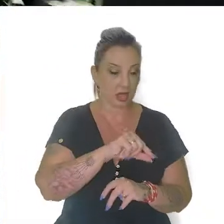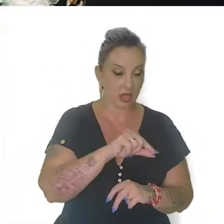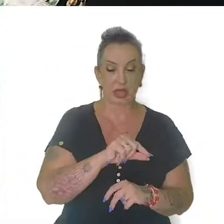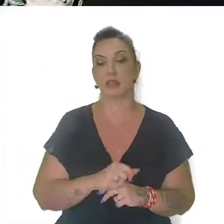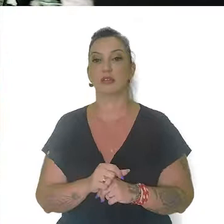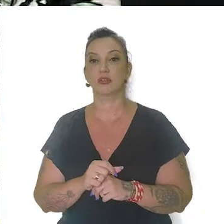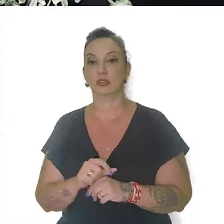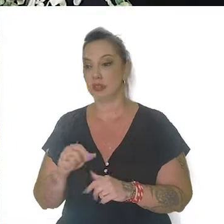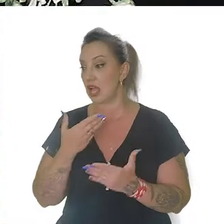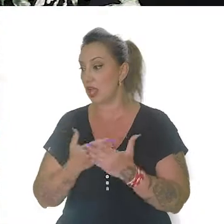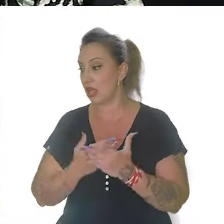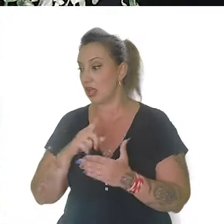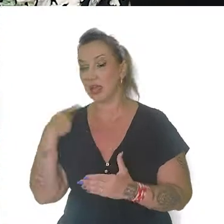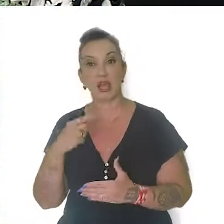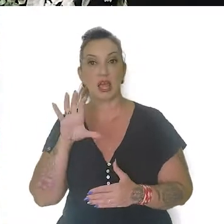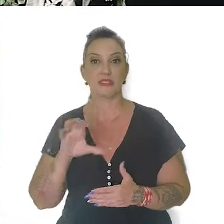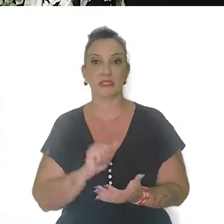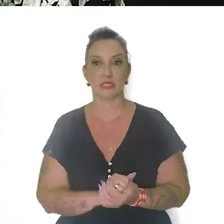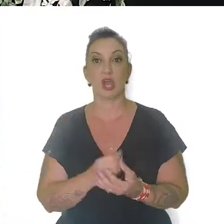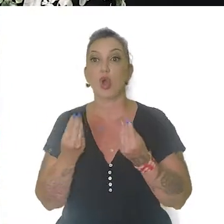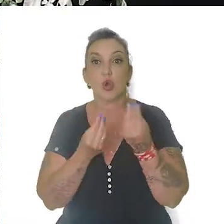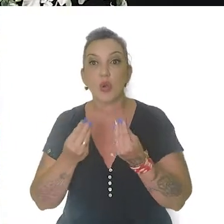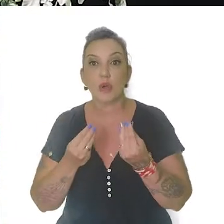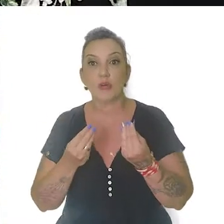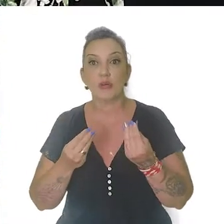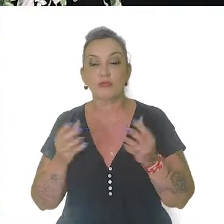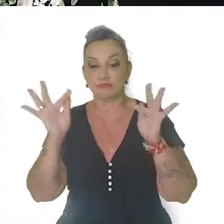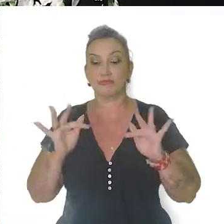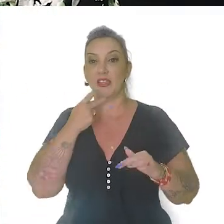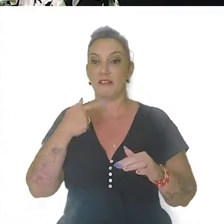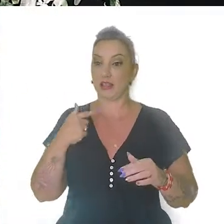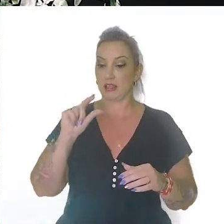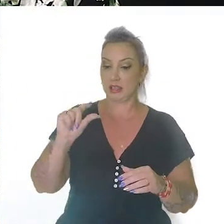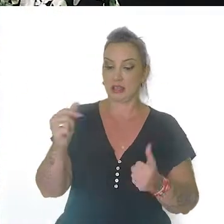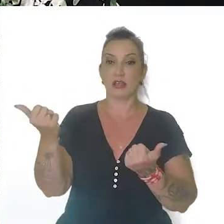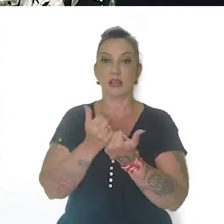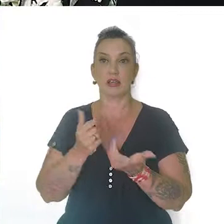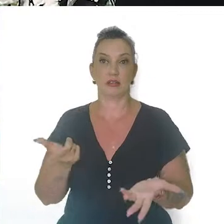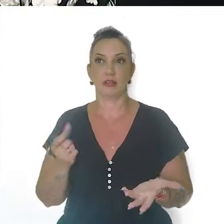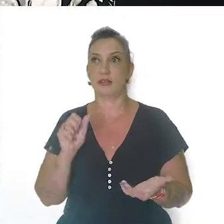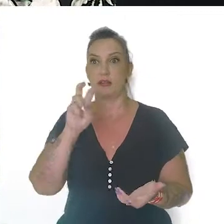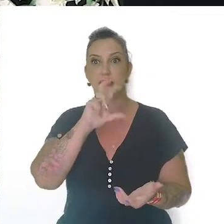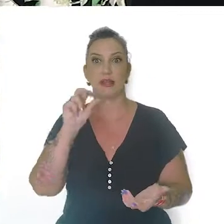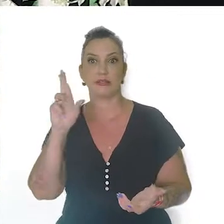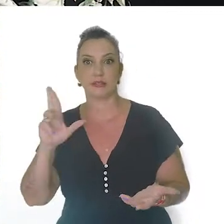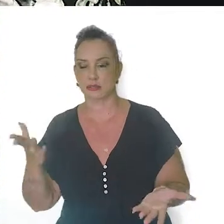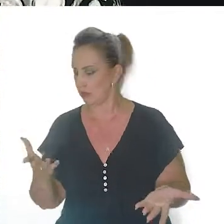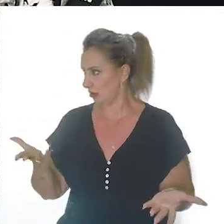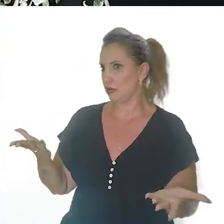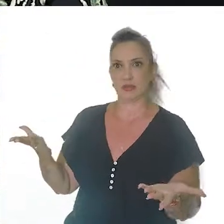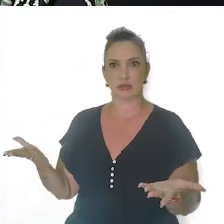o preço dessa agulha é tanto. As aulas da gente era desse jeito. Como que você tinha ânimo quando a pessoa falava para você, olha, uma reposição de agulha